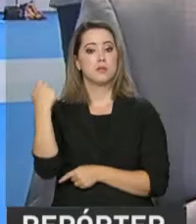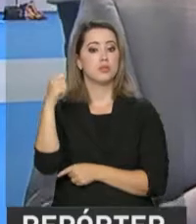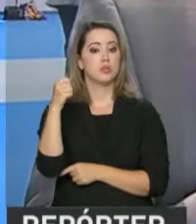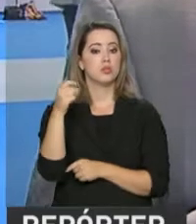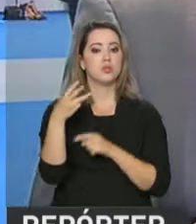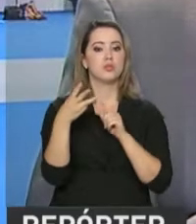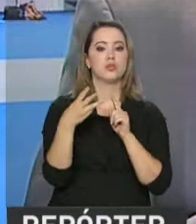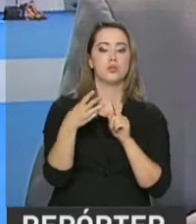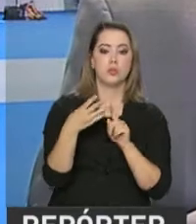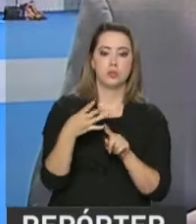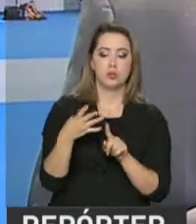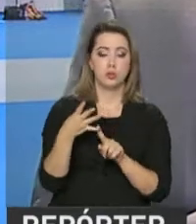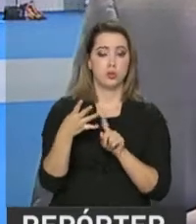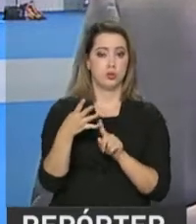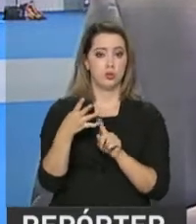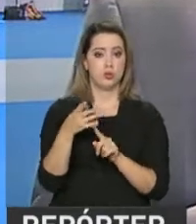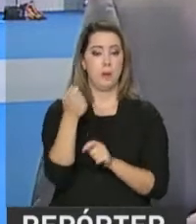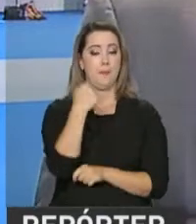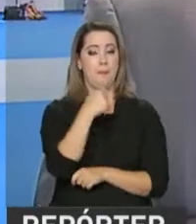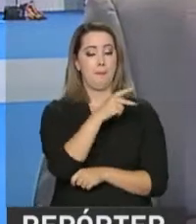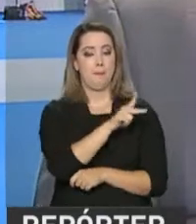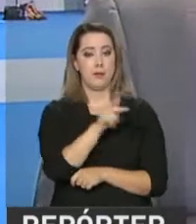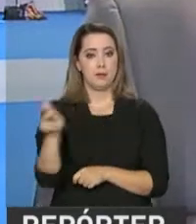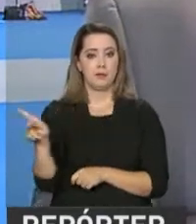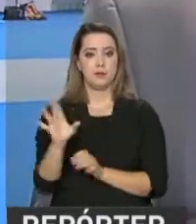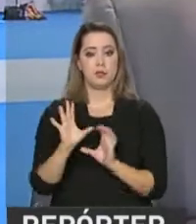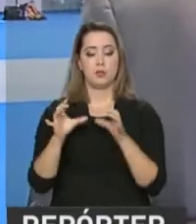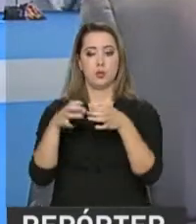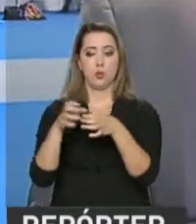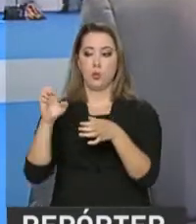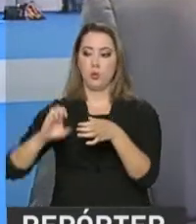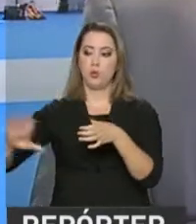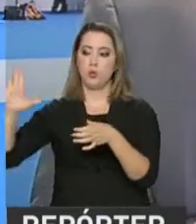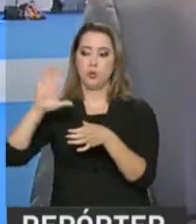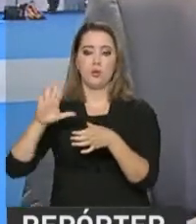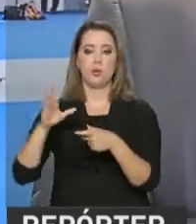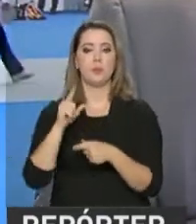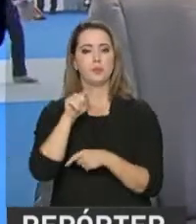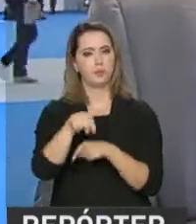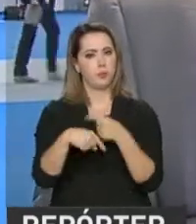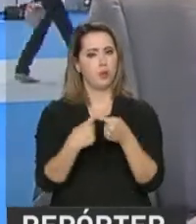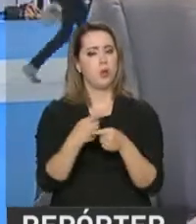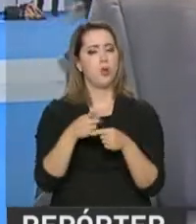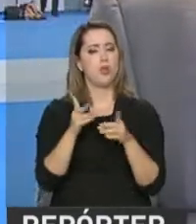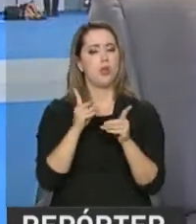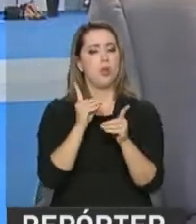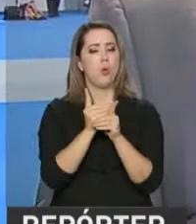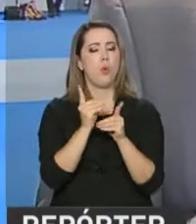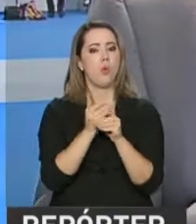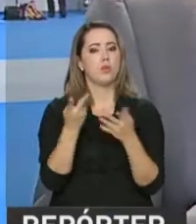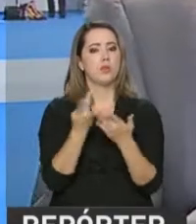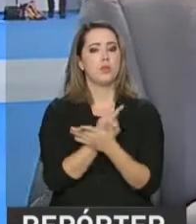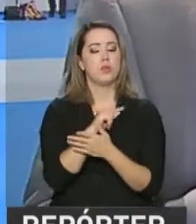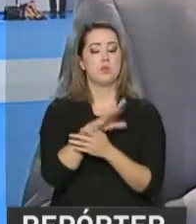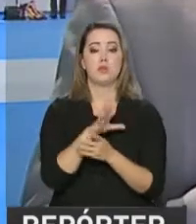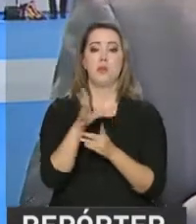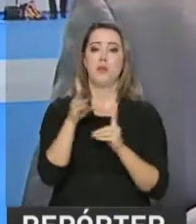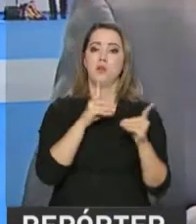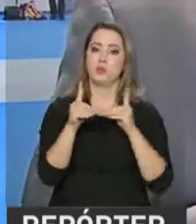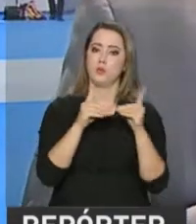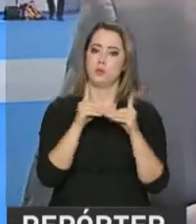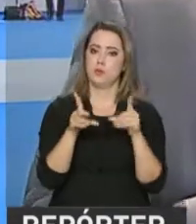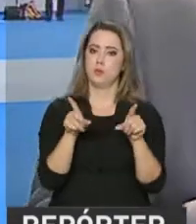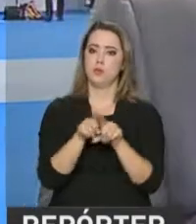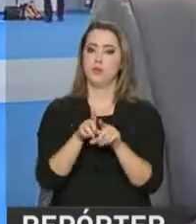da comissão europeia jean claude juncker o encontro aconteceu em meio às negociações pelo acordo de livre comércio